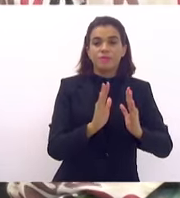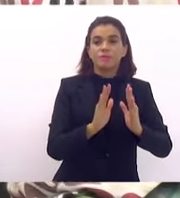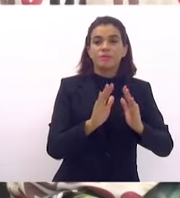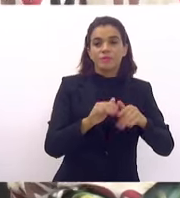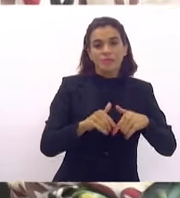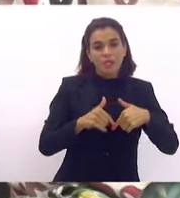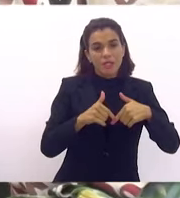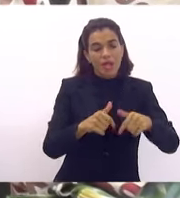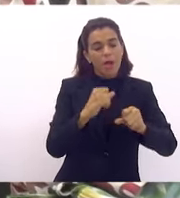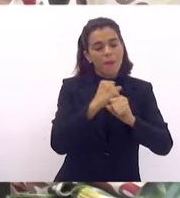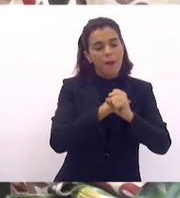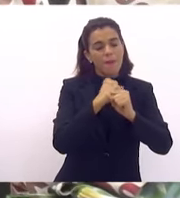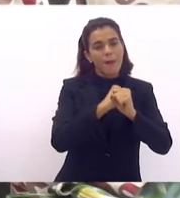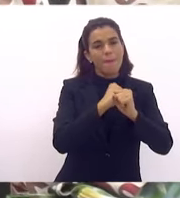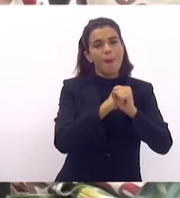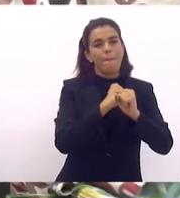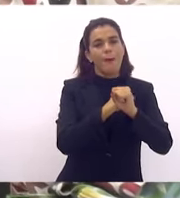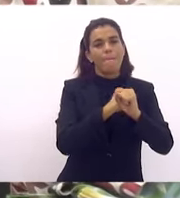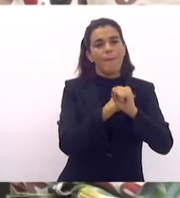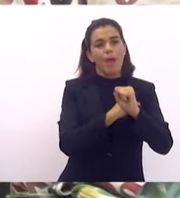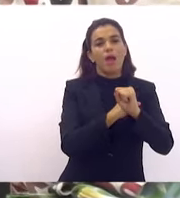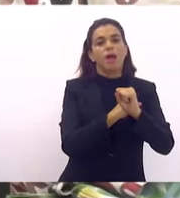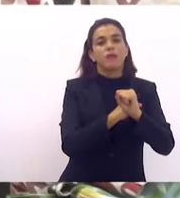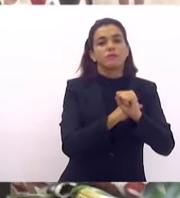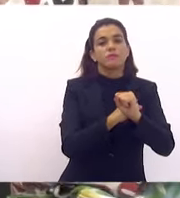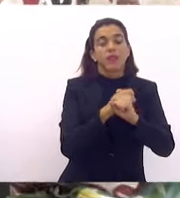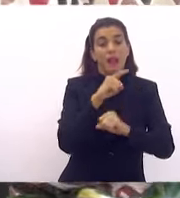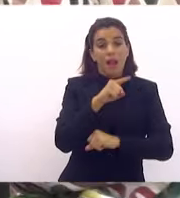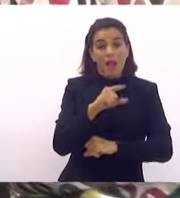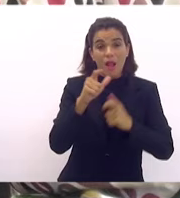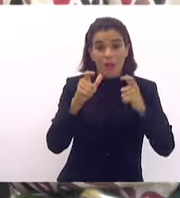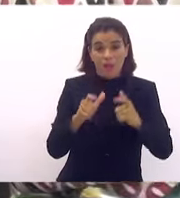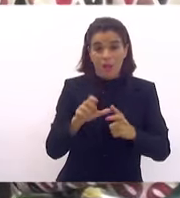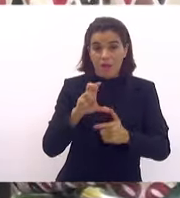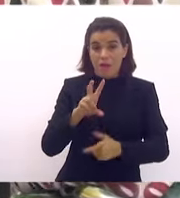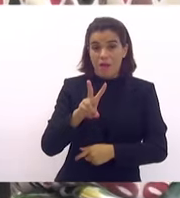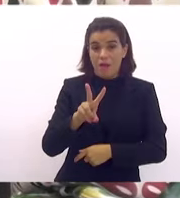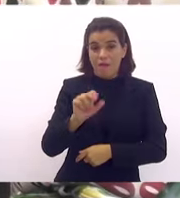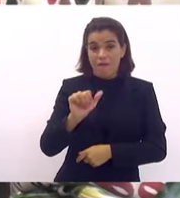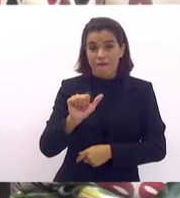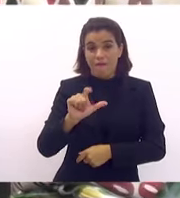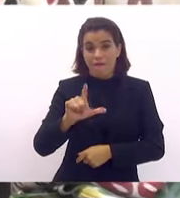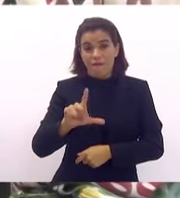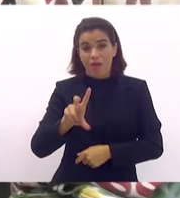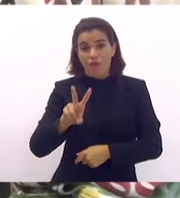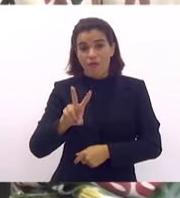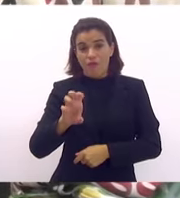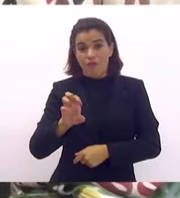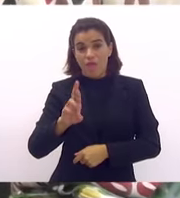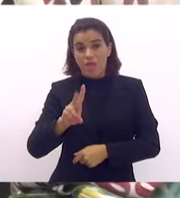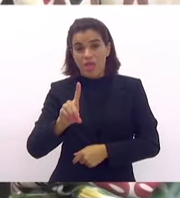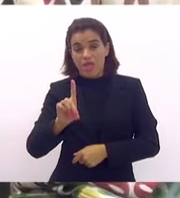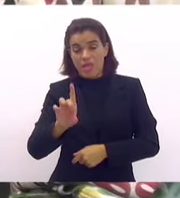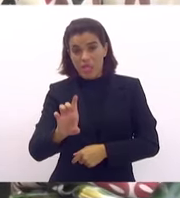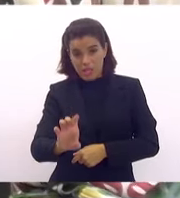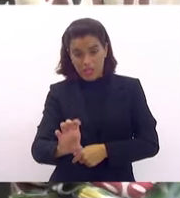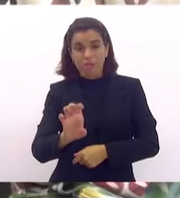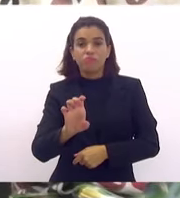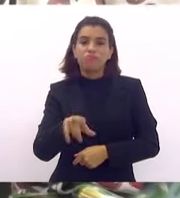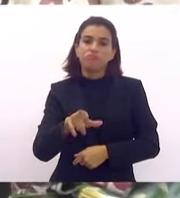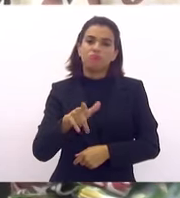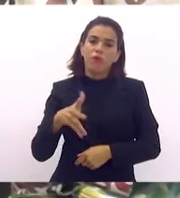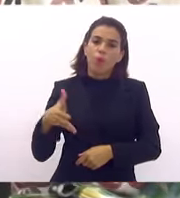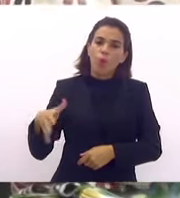a obra, porque a obra lá de Valverde, que é um exemplo que eu estou citando aqui, que a gente está vivendo na prática, que é um bairro muito carente da cidade de Nova